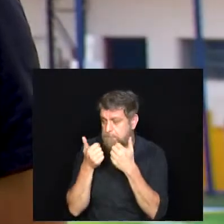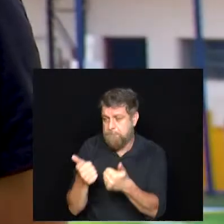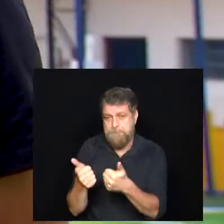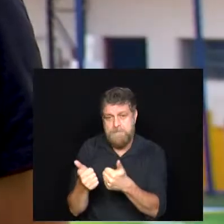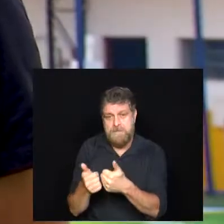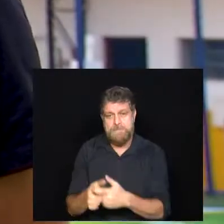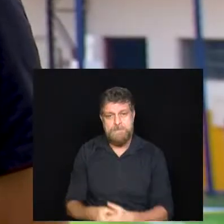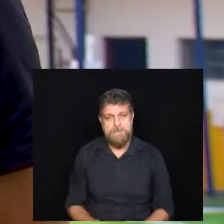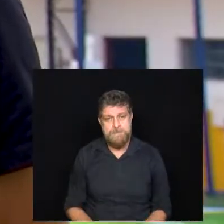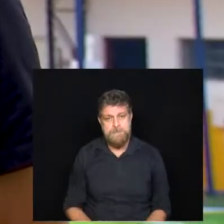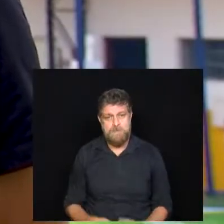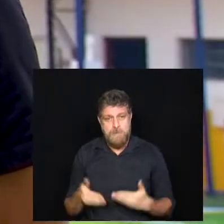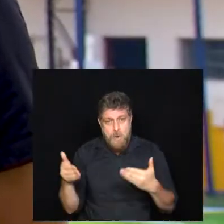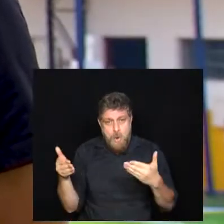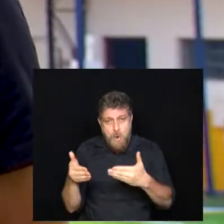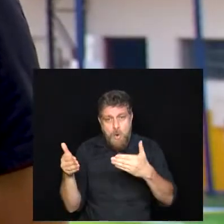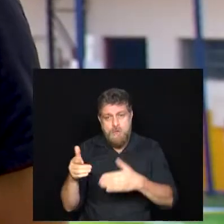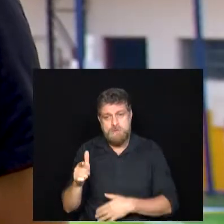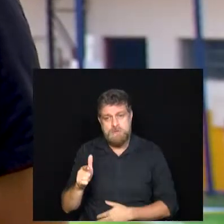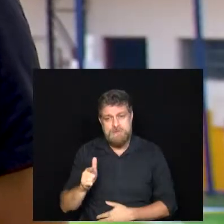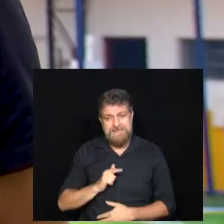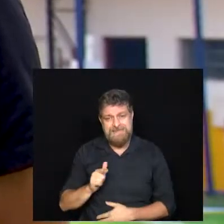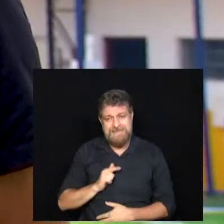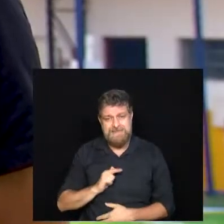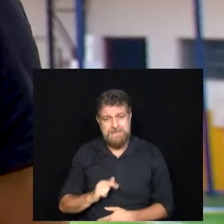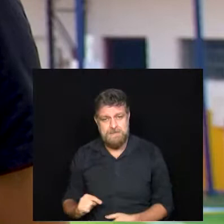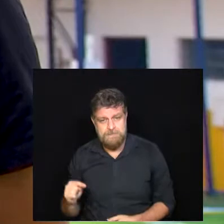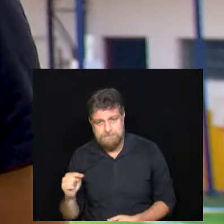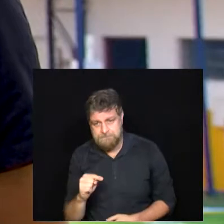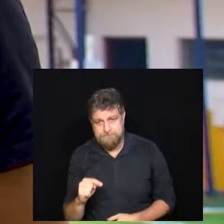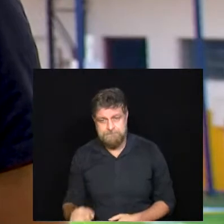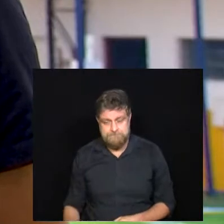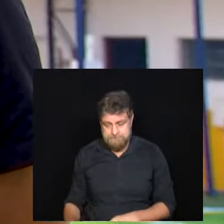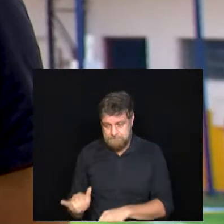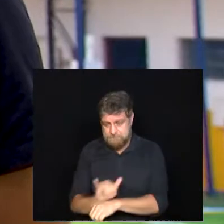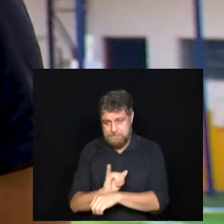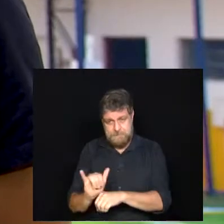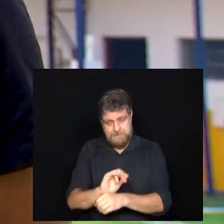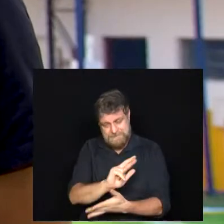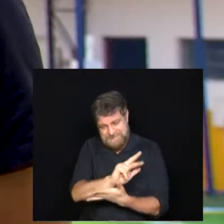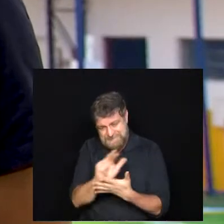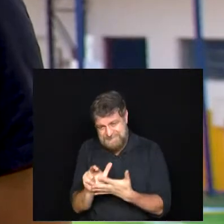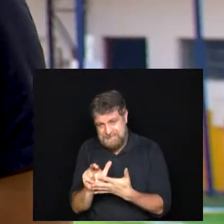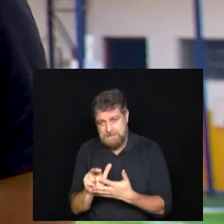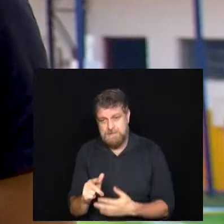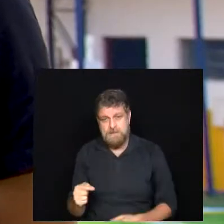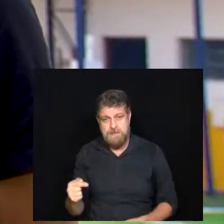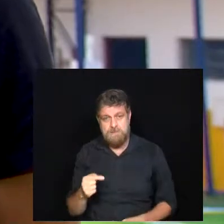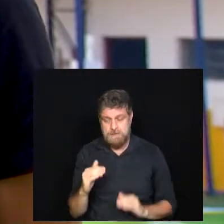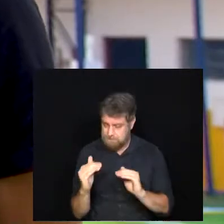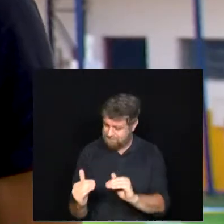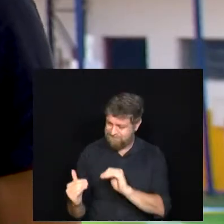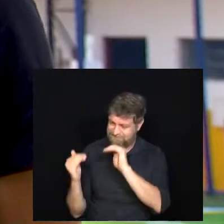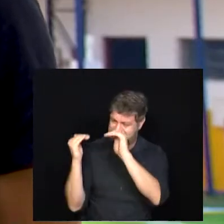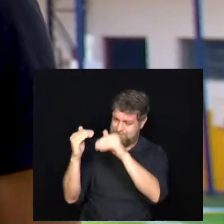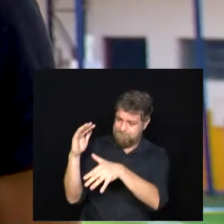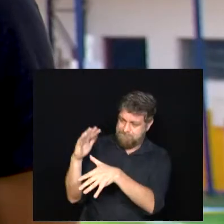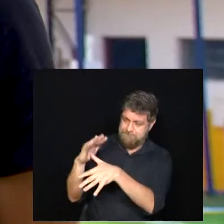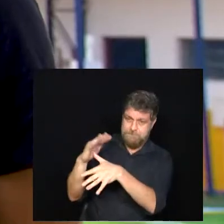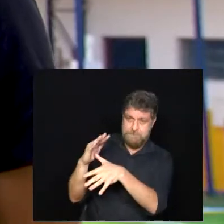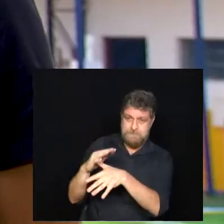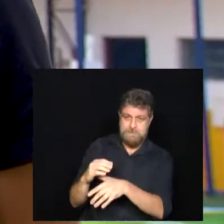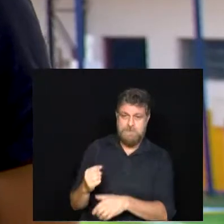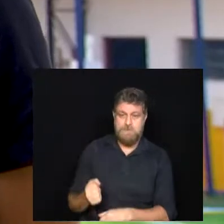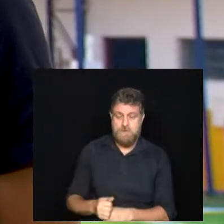fisicamente. Hoje é um jogo que está sendo muito pegado, taticamente, tecnicamente, está elevando o nível Fut 7 hoje,